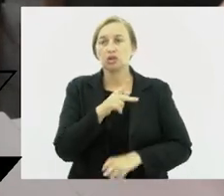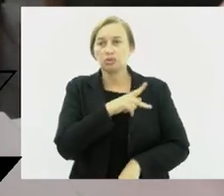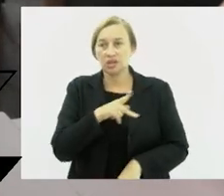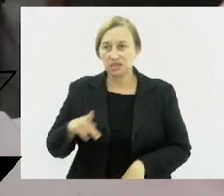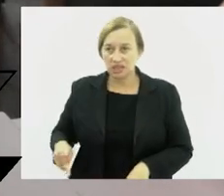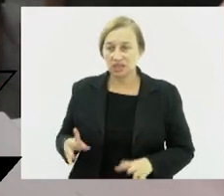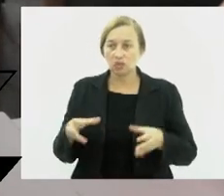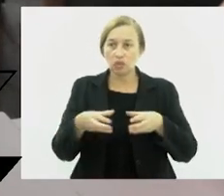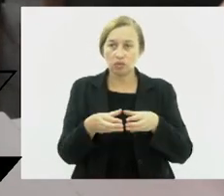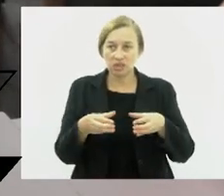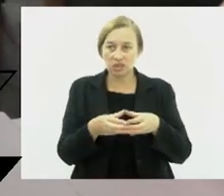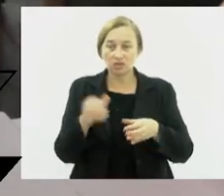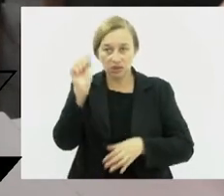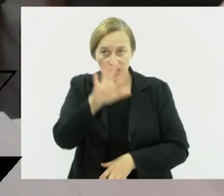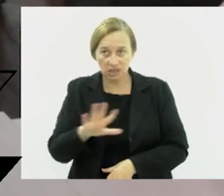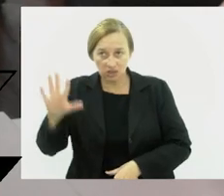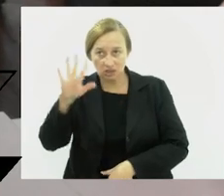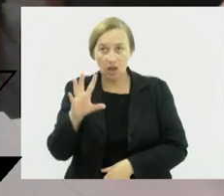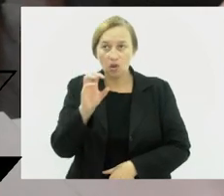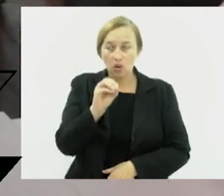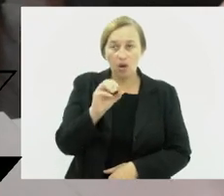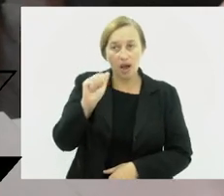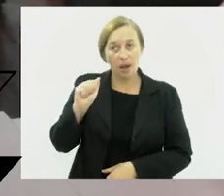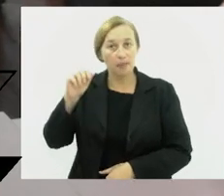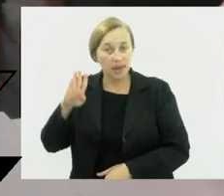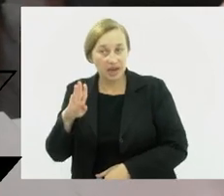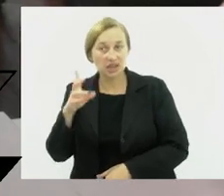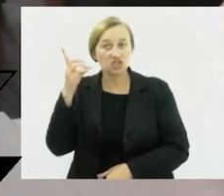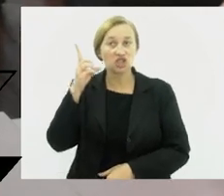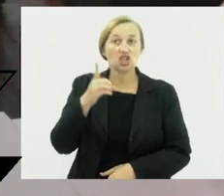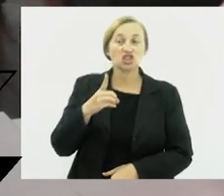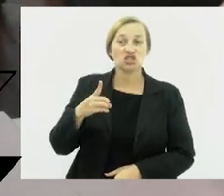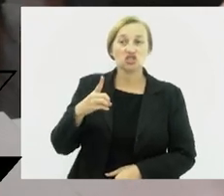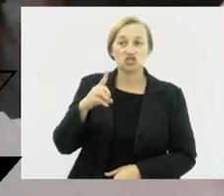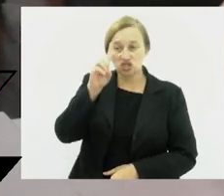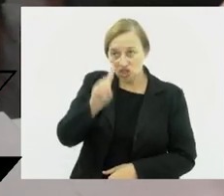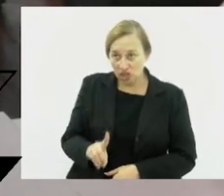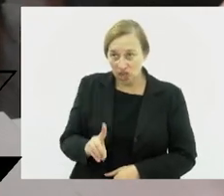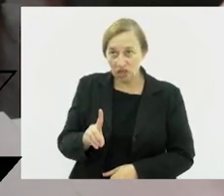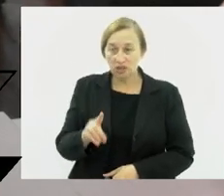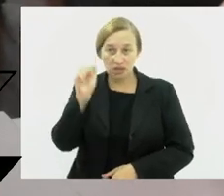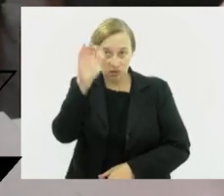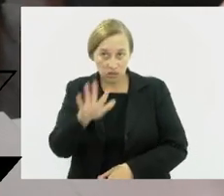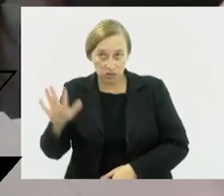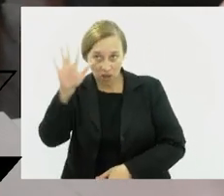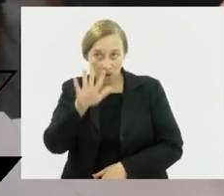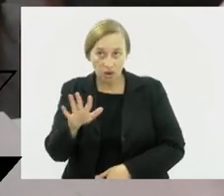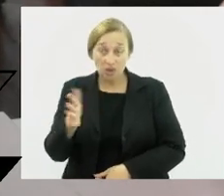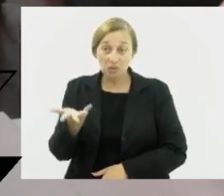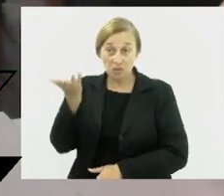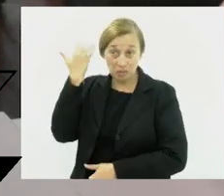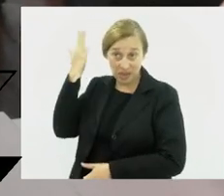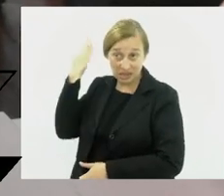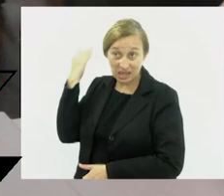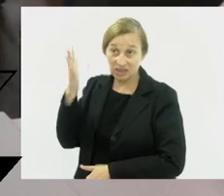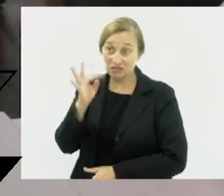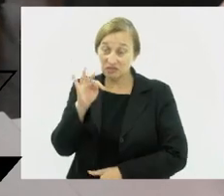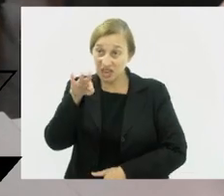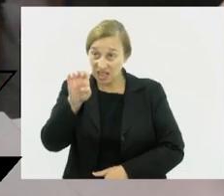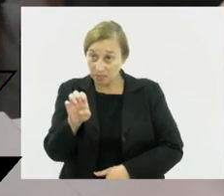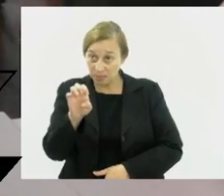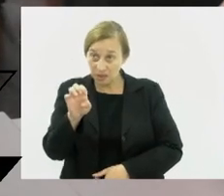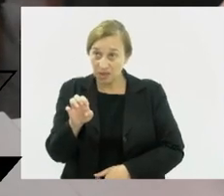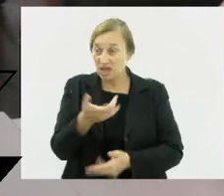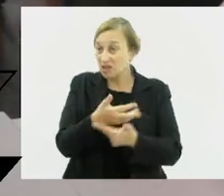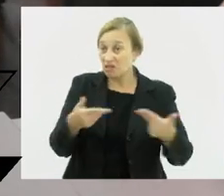Comissão Nacional da OAB de Direitos Animais. Na época, o nosso presidente era o Felipe Santa Cruz, eu fui convidado para presidir. Tive a oportunidade de visitar